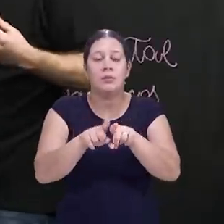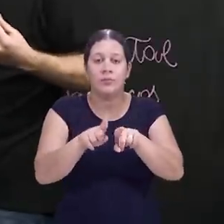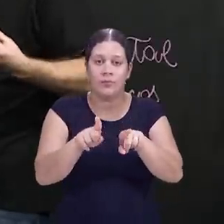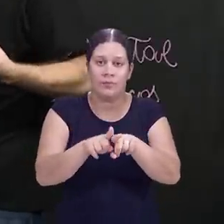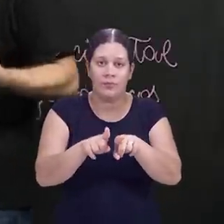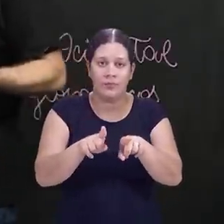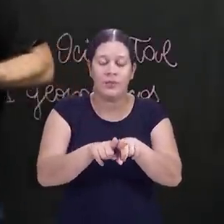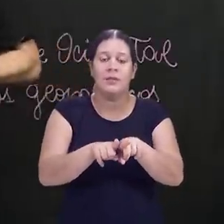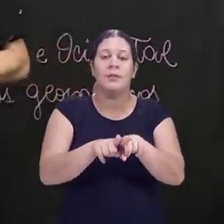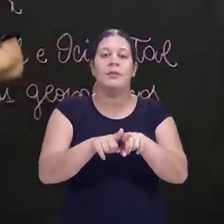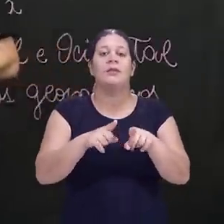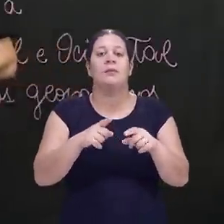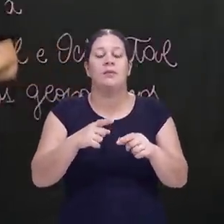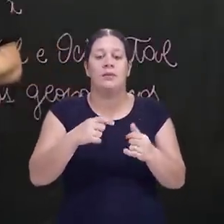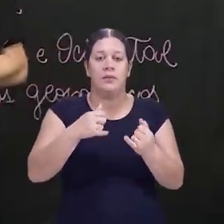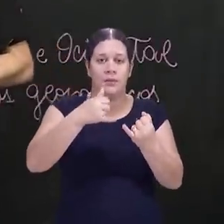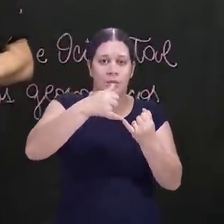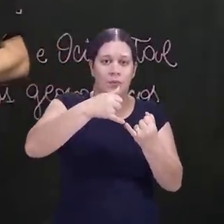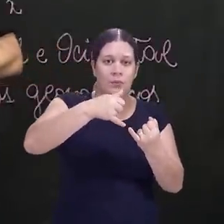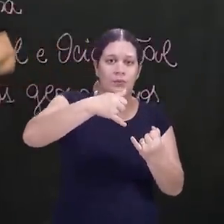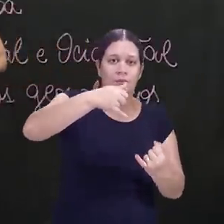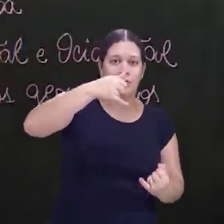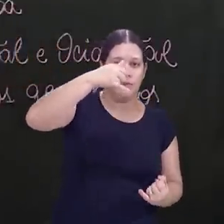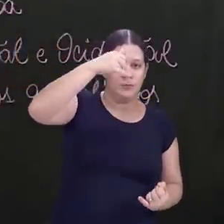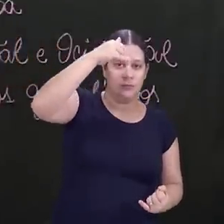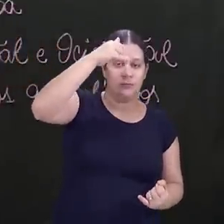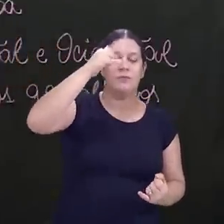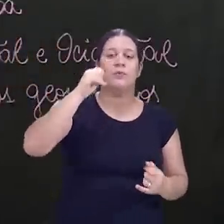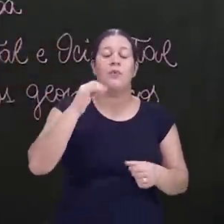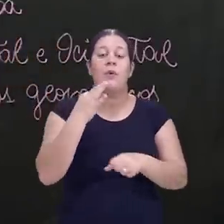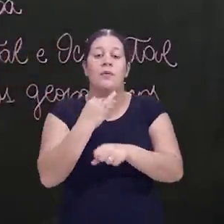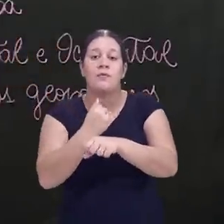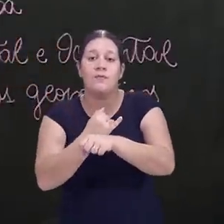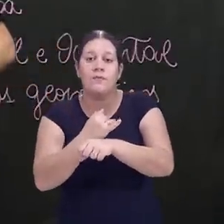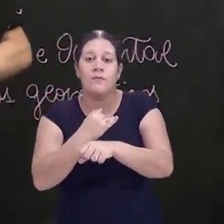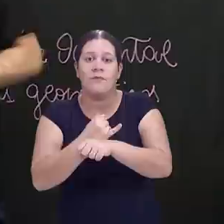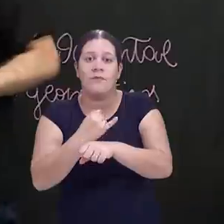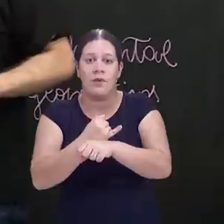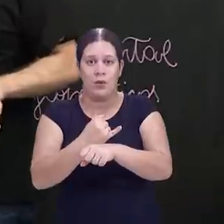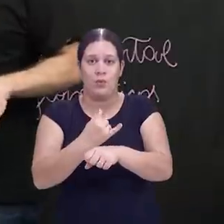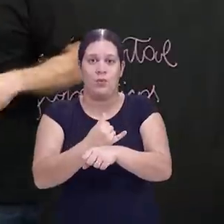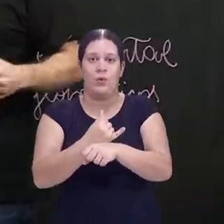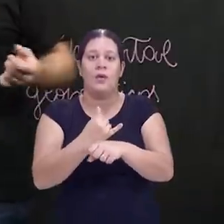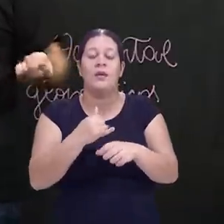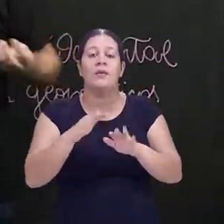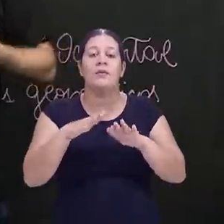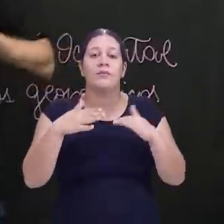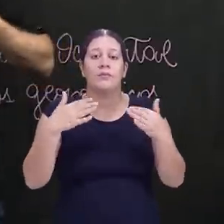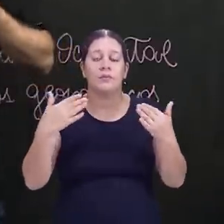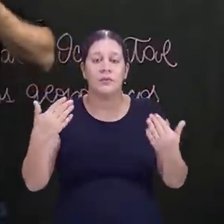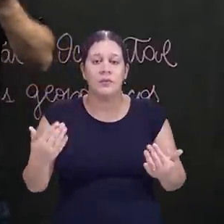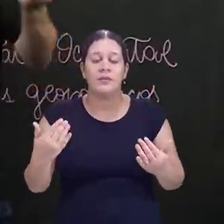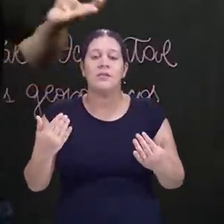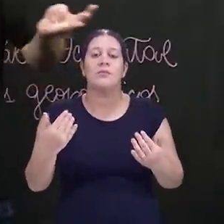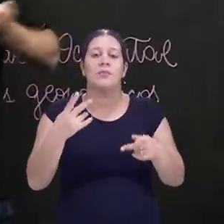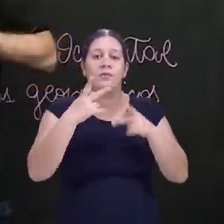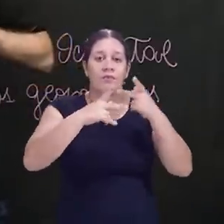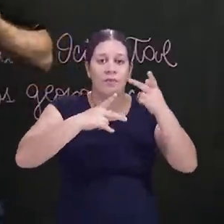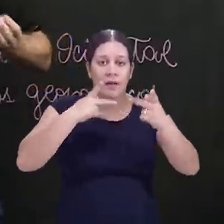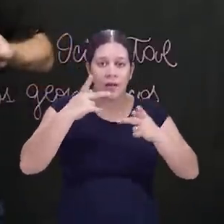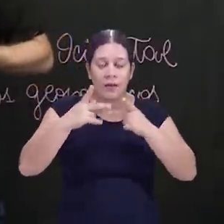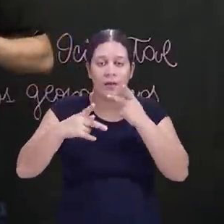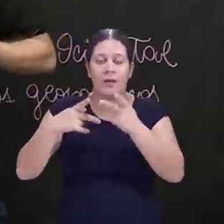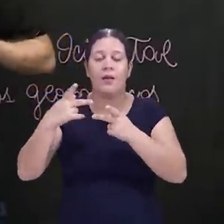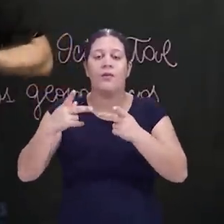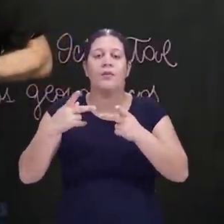a tão famigerada linha chamada de Cortina de Ferro. A Cortina de Ferro, então, é a que definia